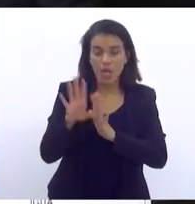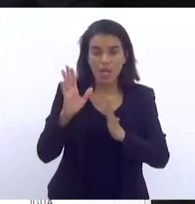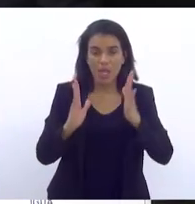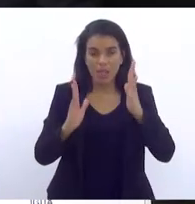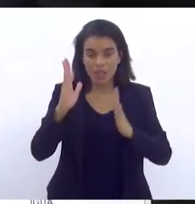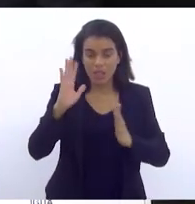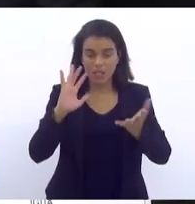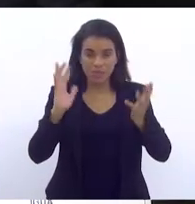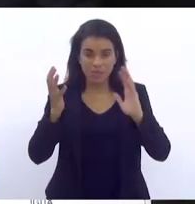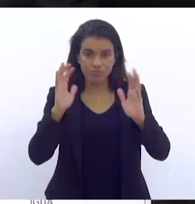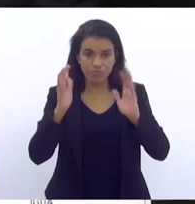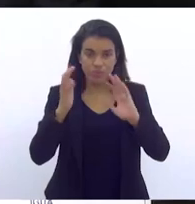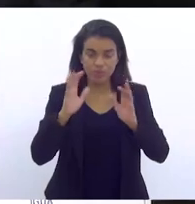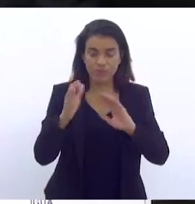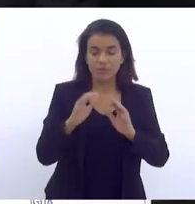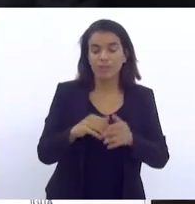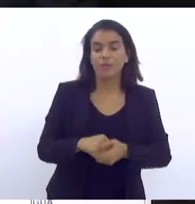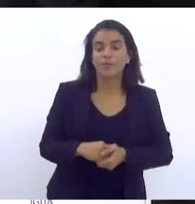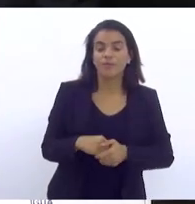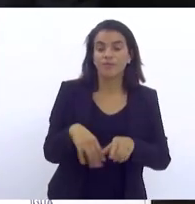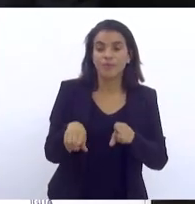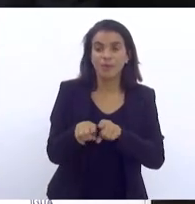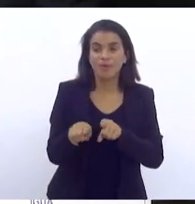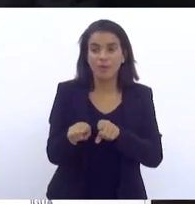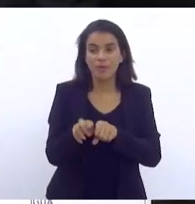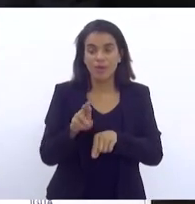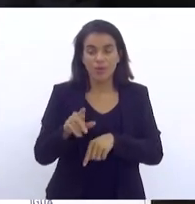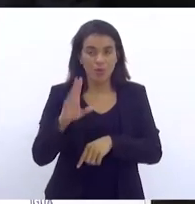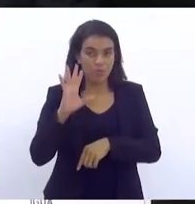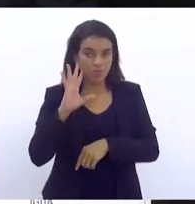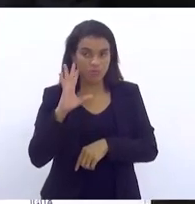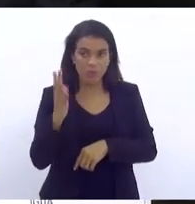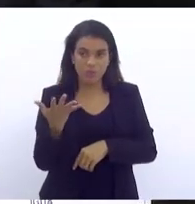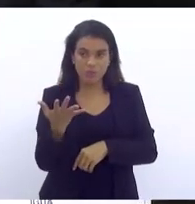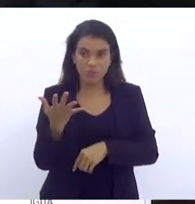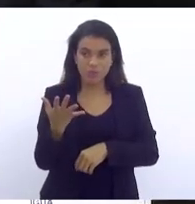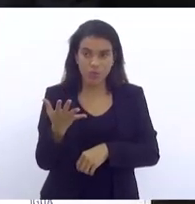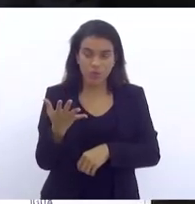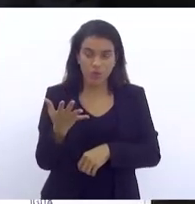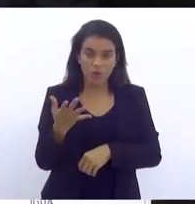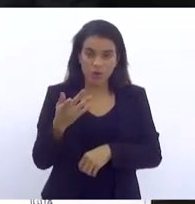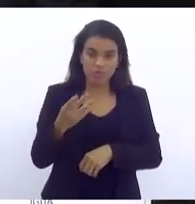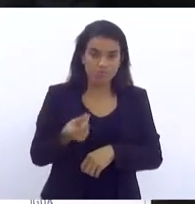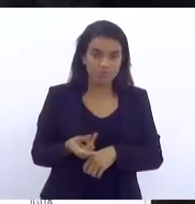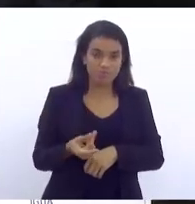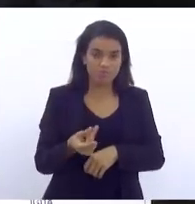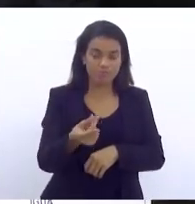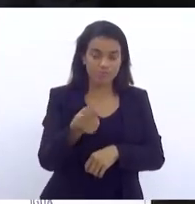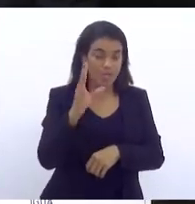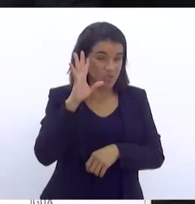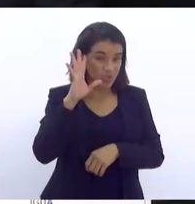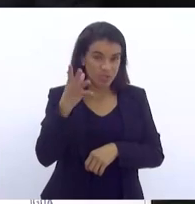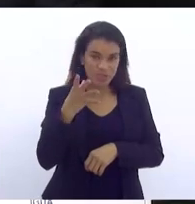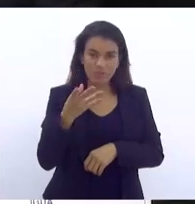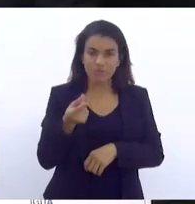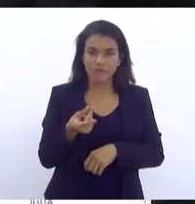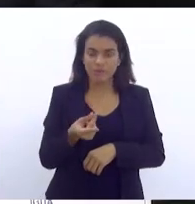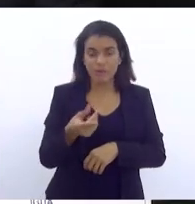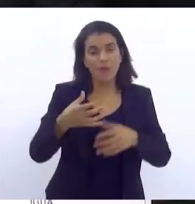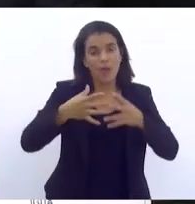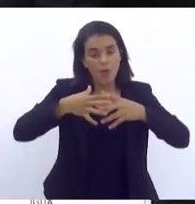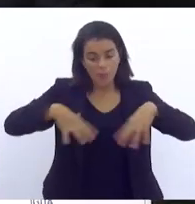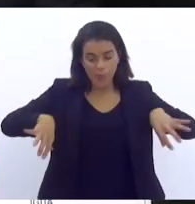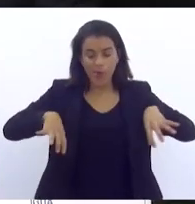do B1 não é de fato uma uma solução definitiva a solução definitiva é o separador